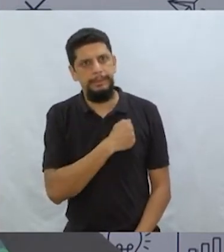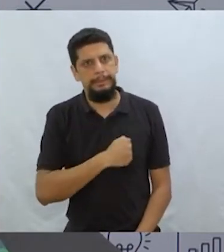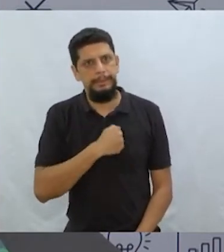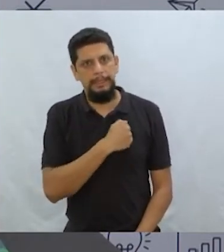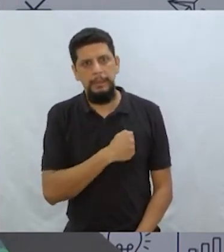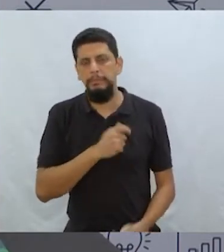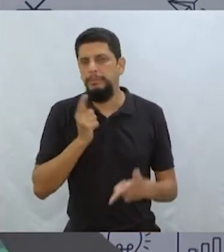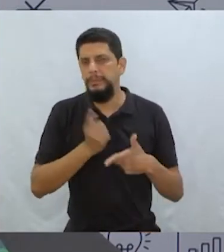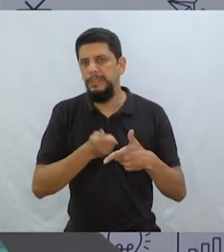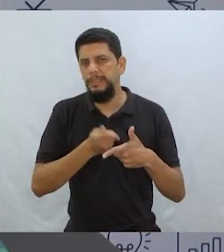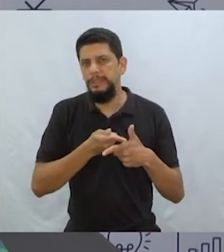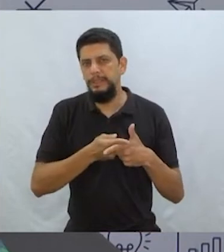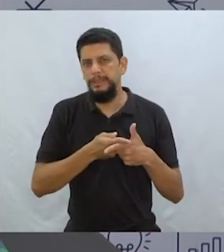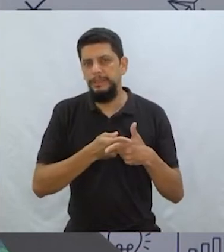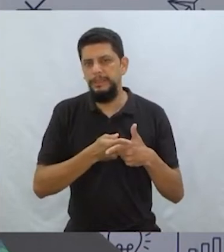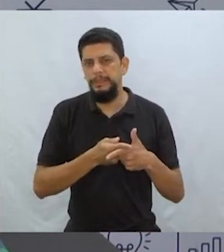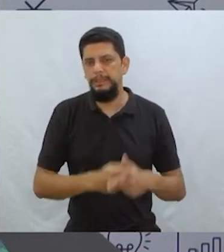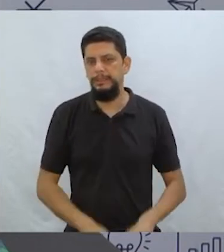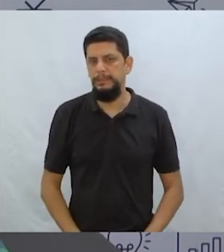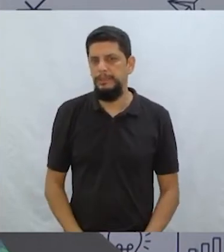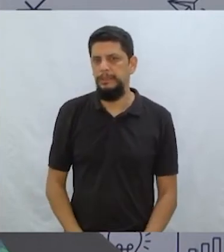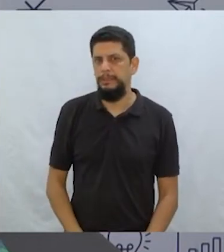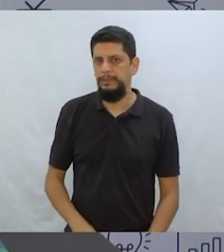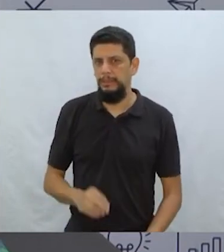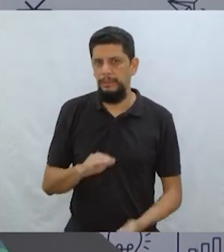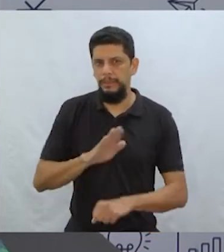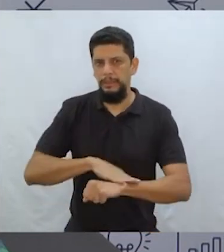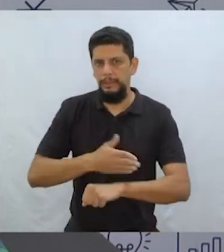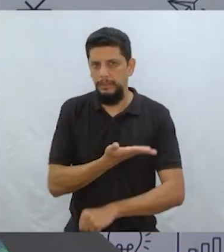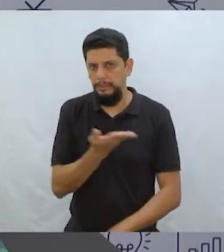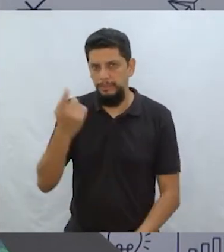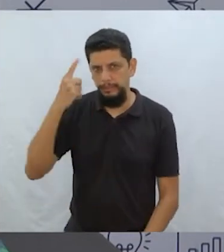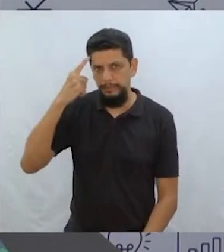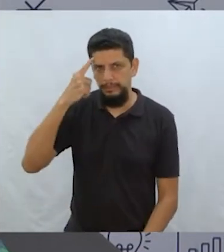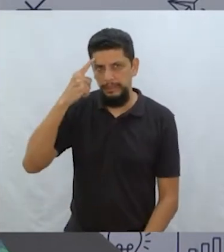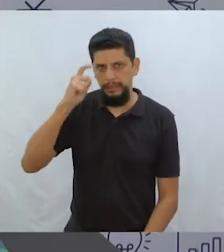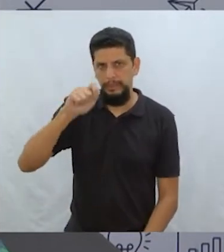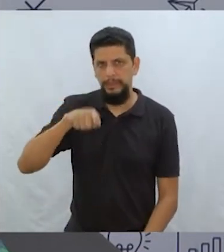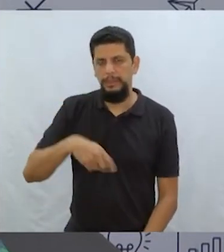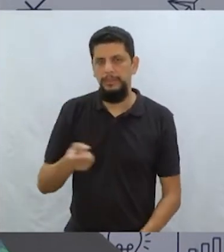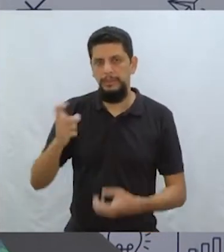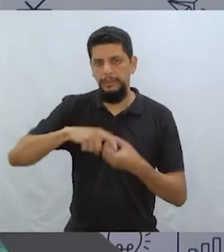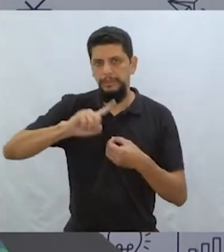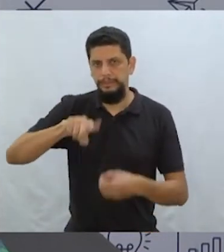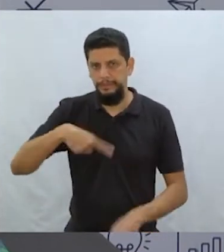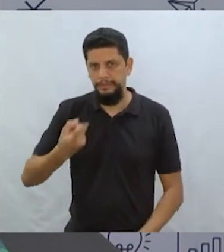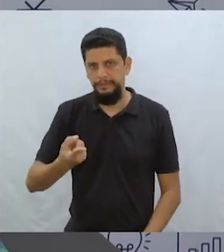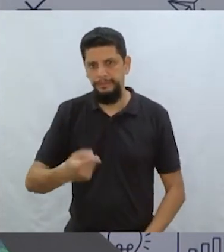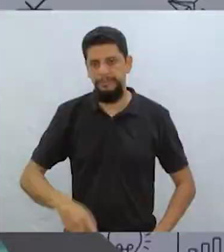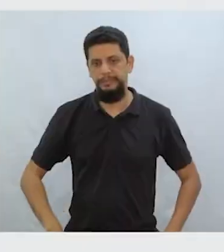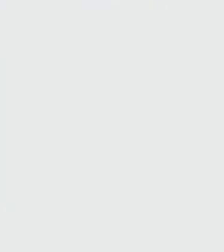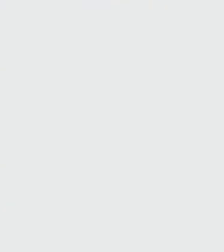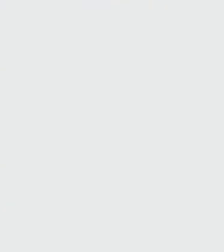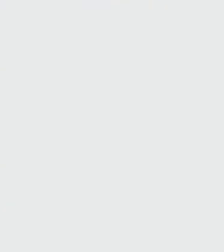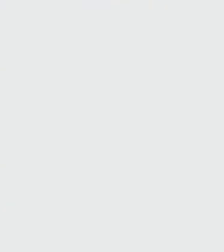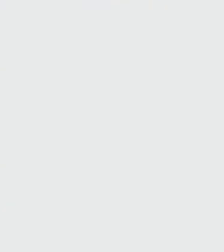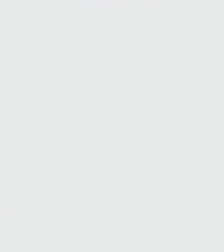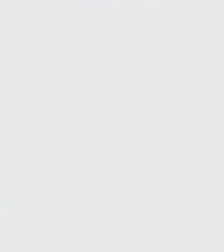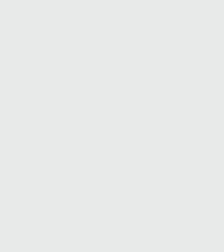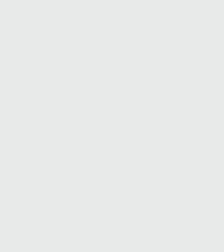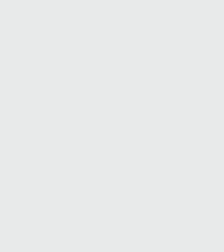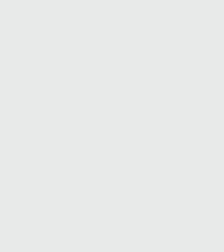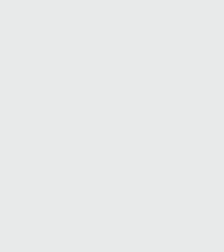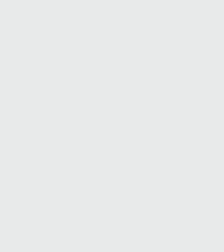ele mas por está fazendo falta vou dar um tempo para você pensar esse respeito e eu volto pra gente continuar